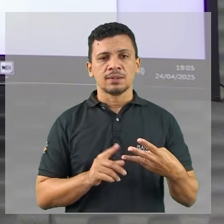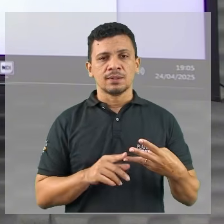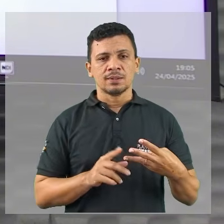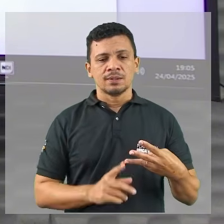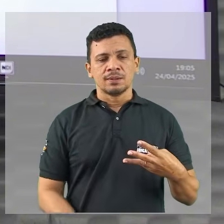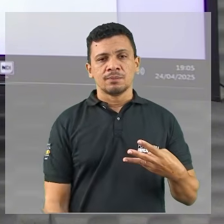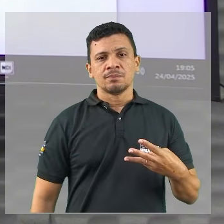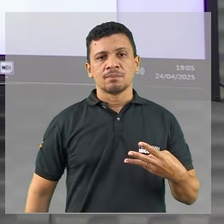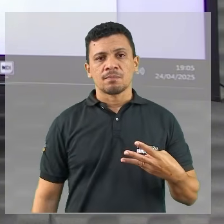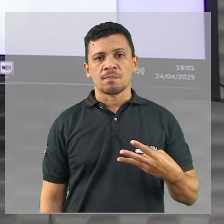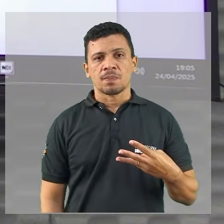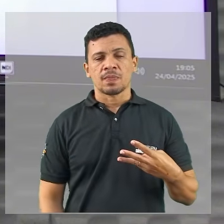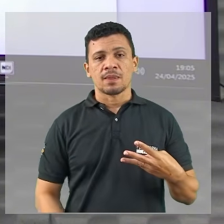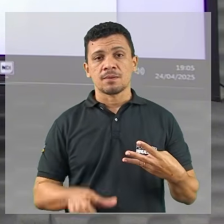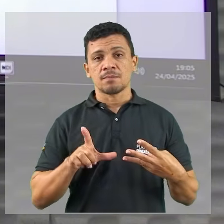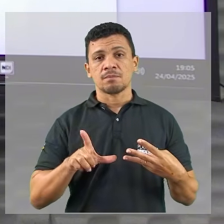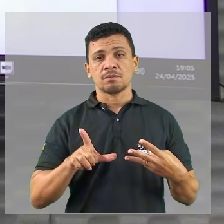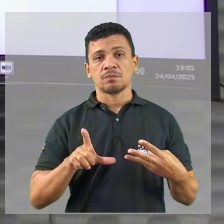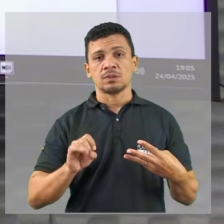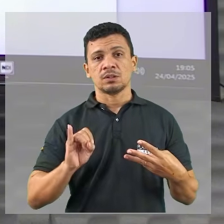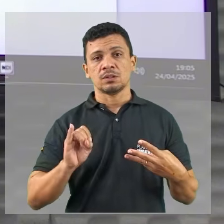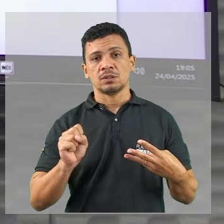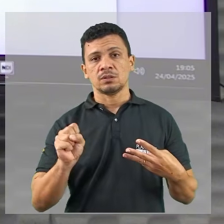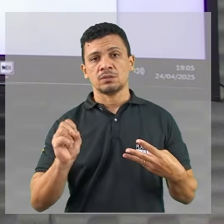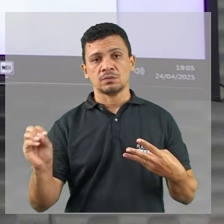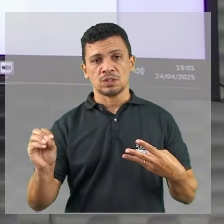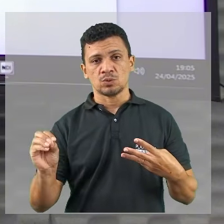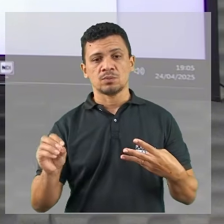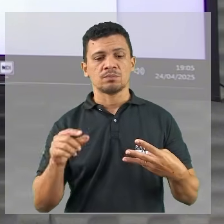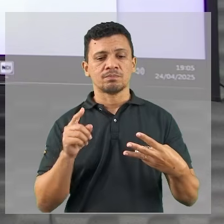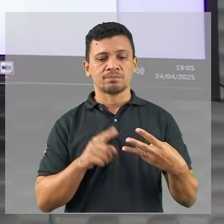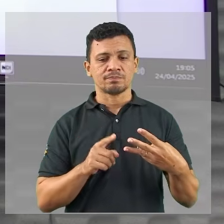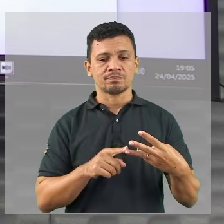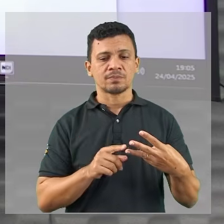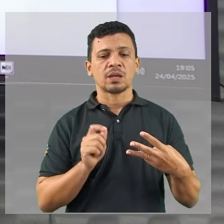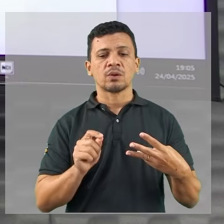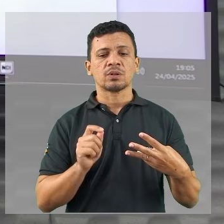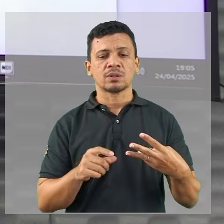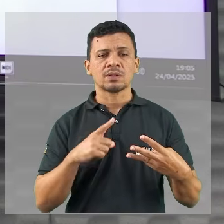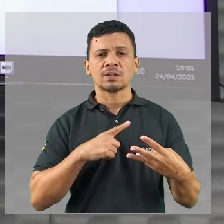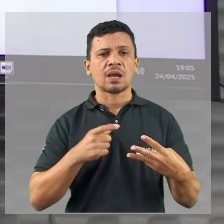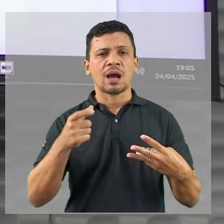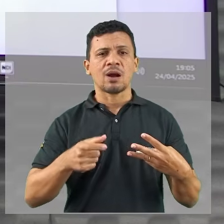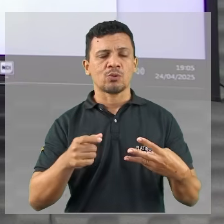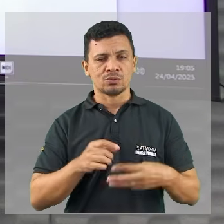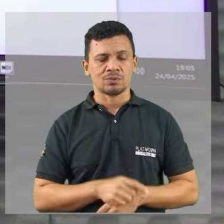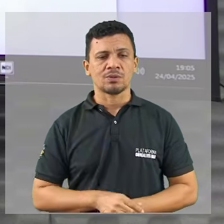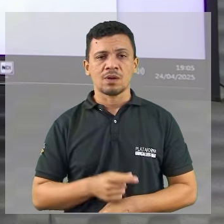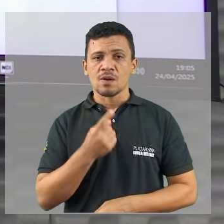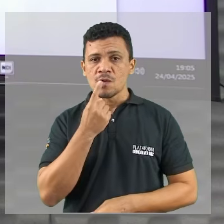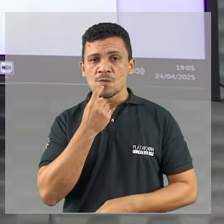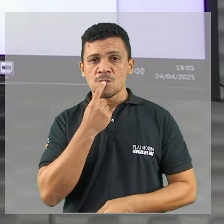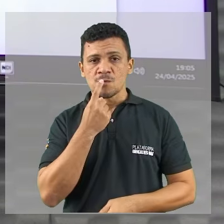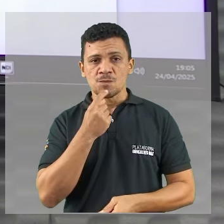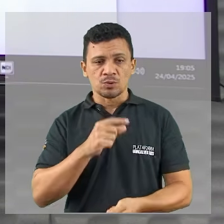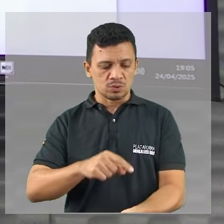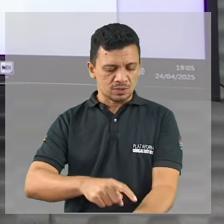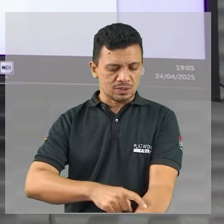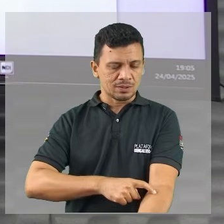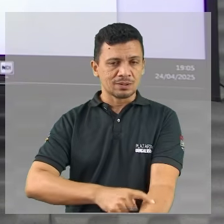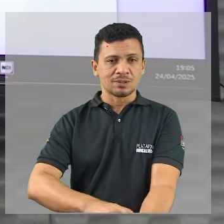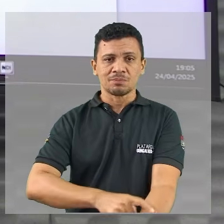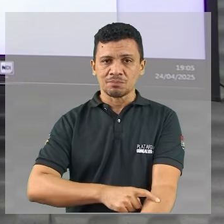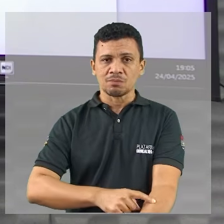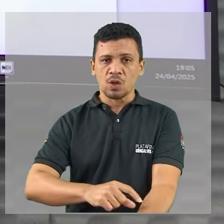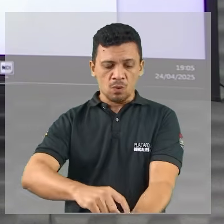O outro músculo, que é o músculo liso, um músculo também involuntário, ele vai estar presente aonde? Nos vasos sanguíneos, tá? Nos capilares,